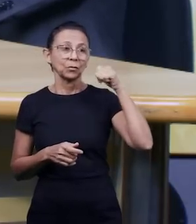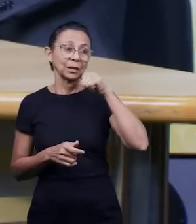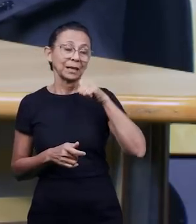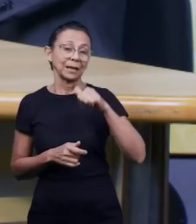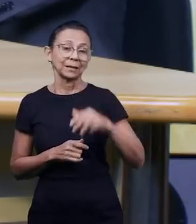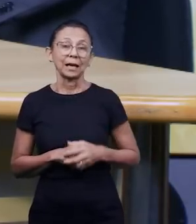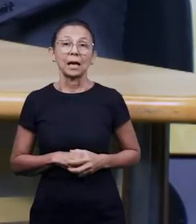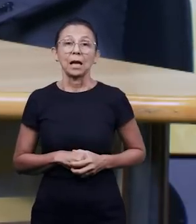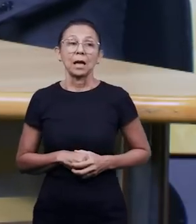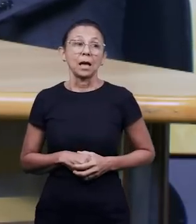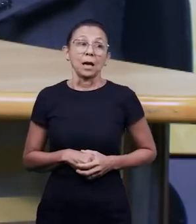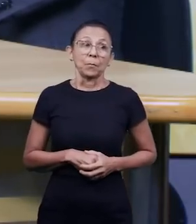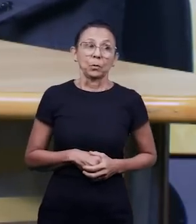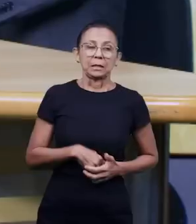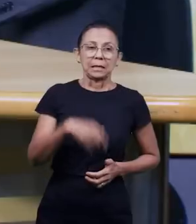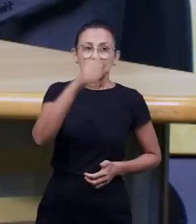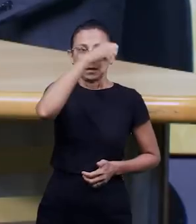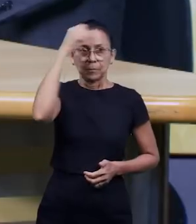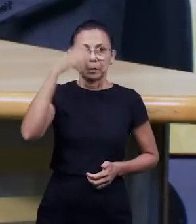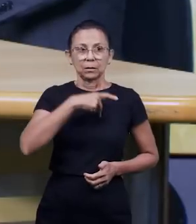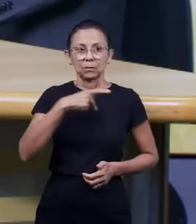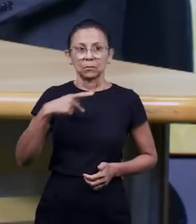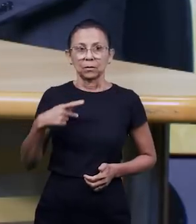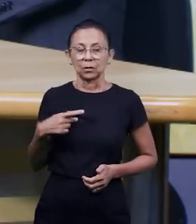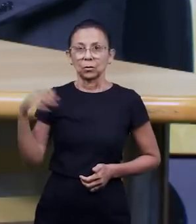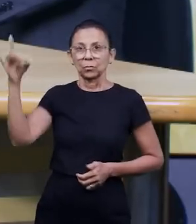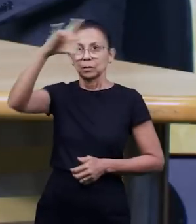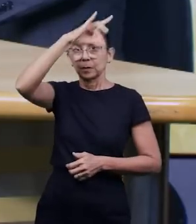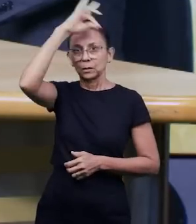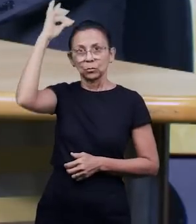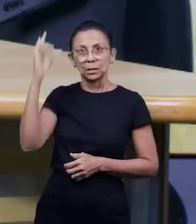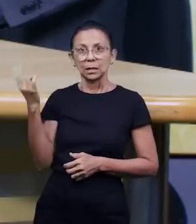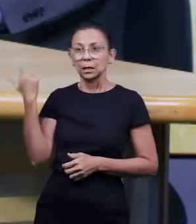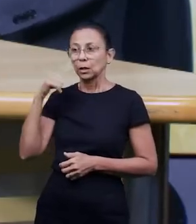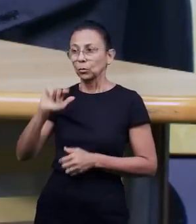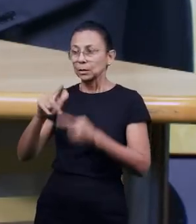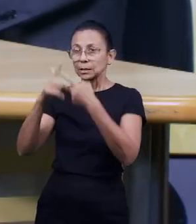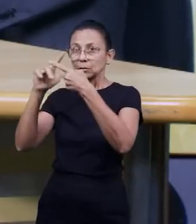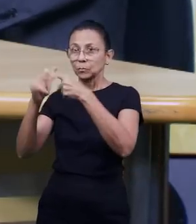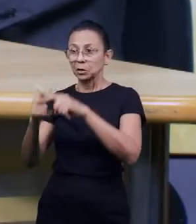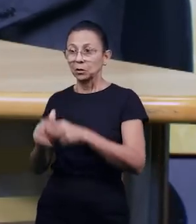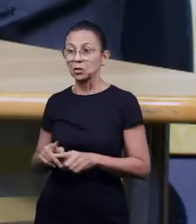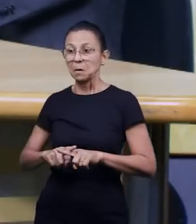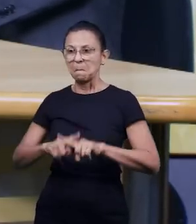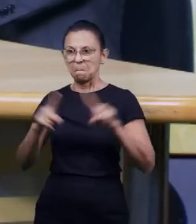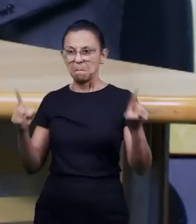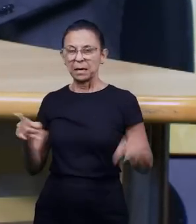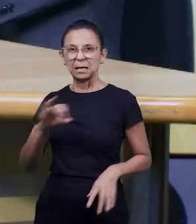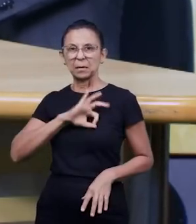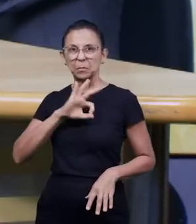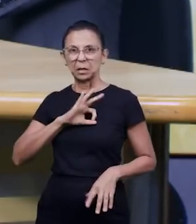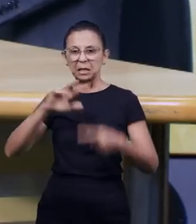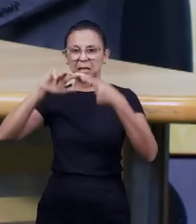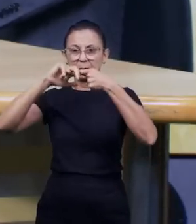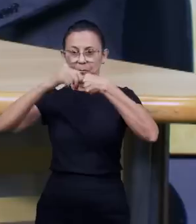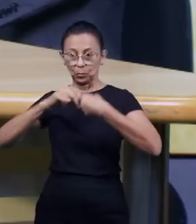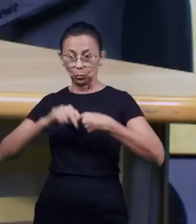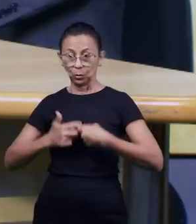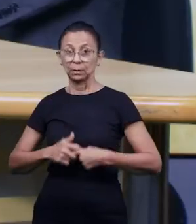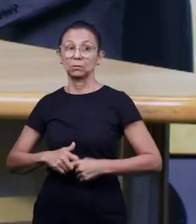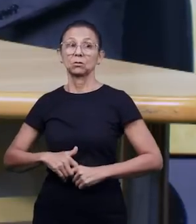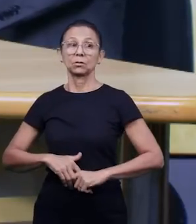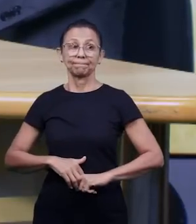Tal. E tinha uma irmã da igreja que era advogada e tal, aí a esposa foi lá me procurar, eu digo, não posso fazer nada